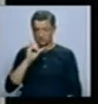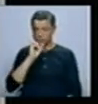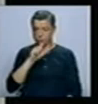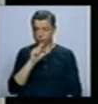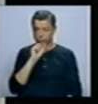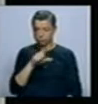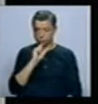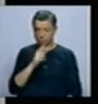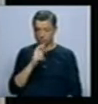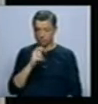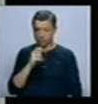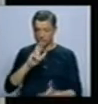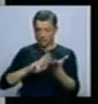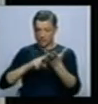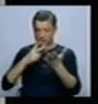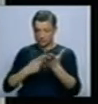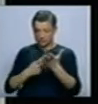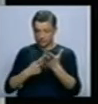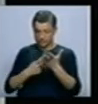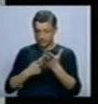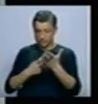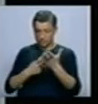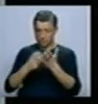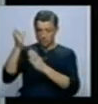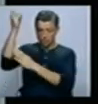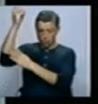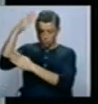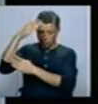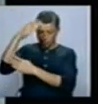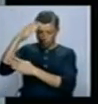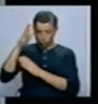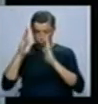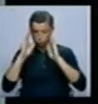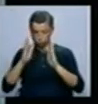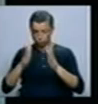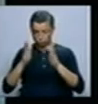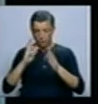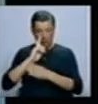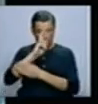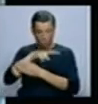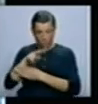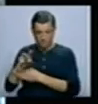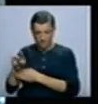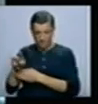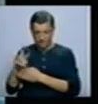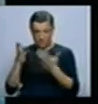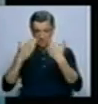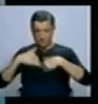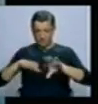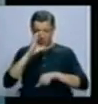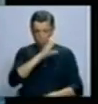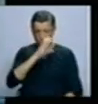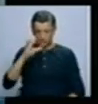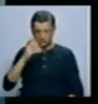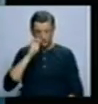interpretação correta, porque este tipo de borrões de luz, digamos assim, já foram detectados noutras observações, mas os cientistas desvalorizaram ou